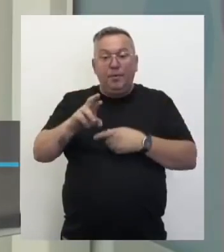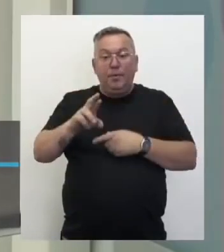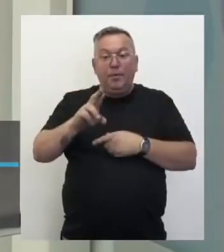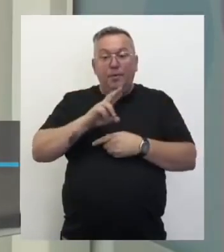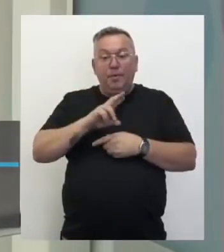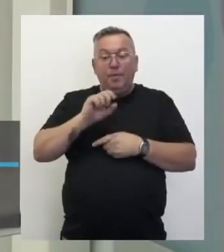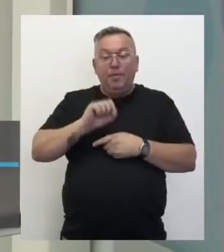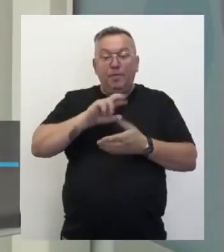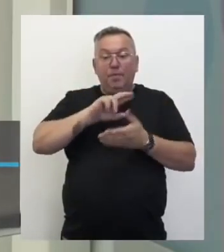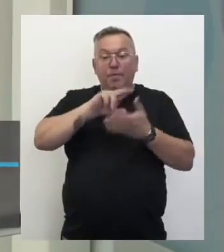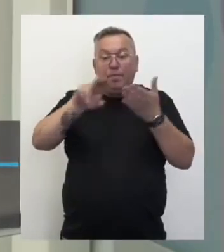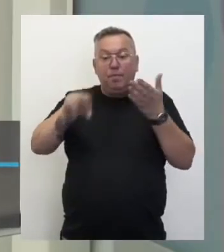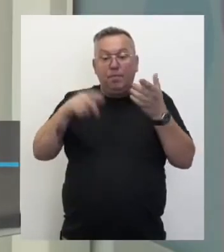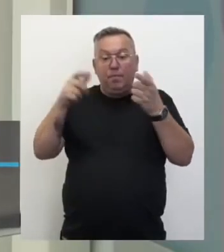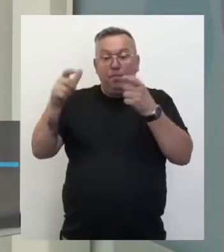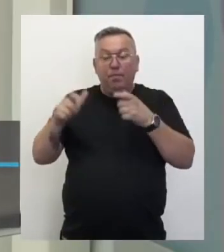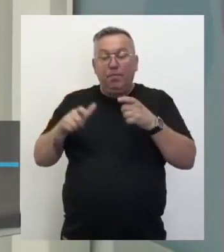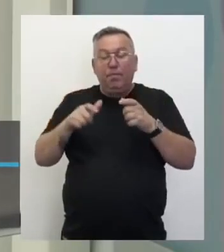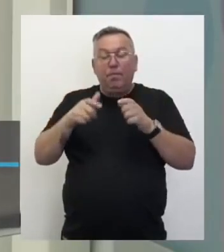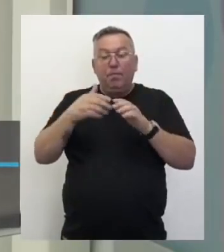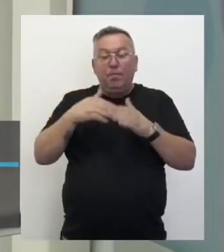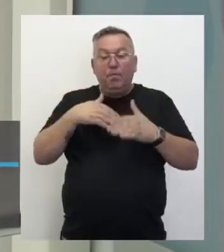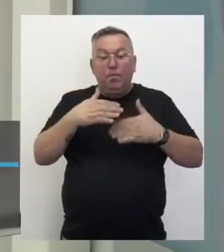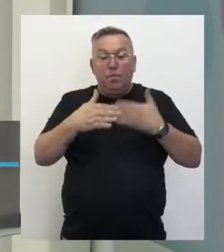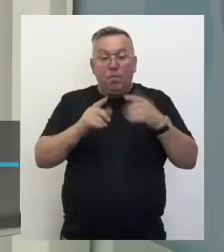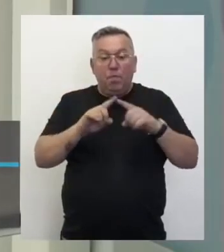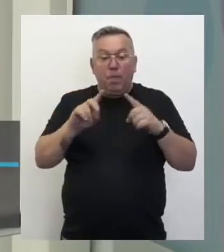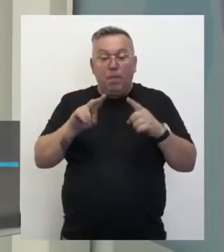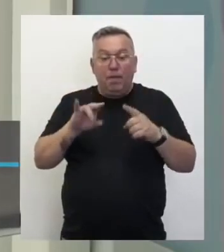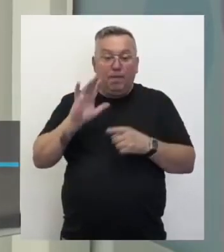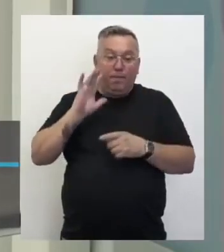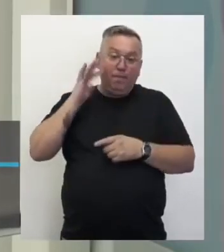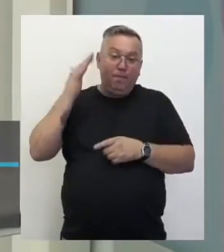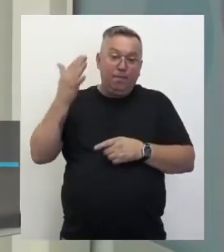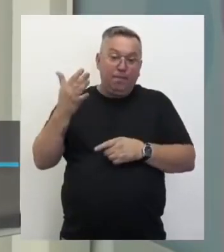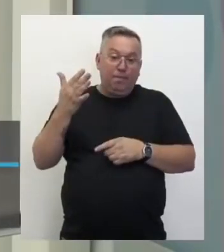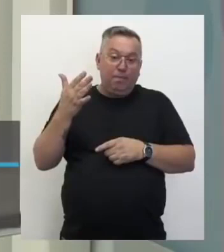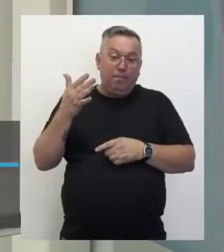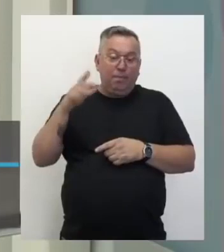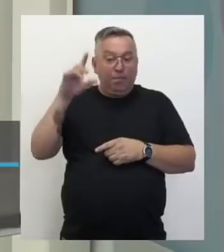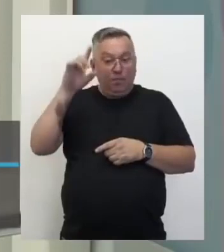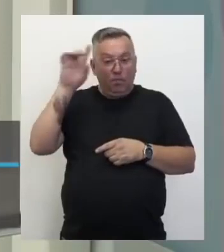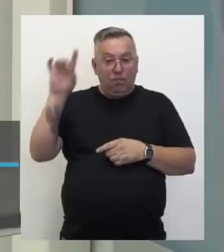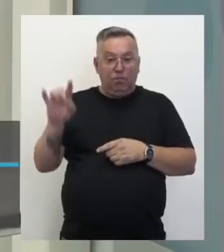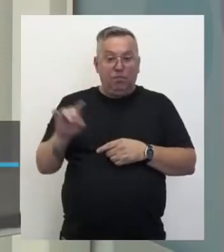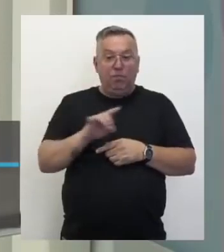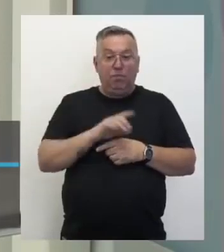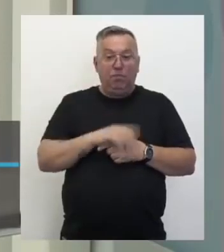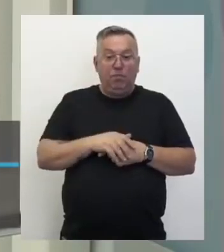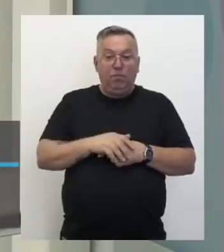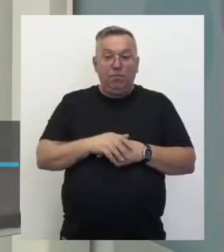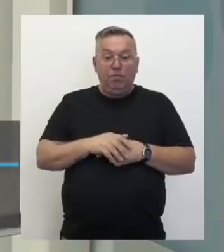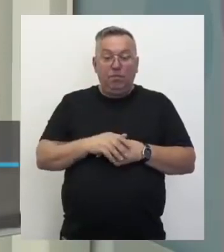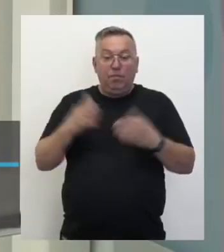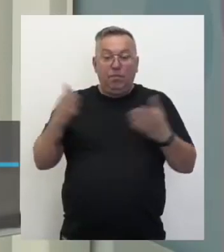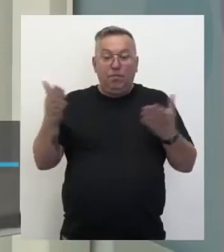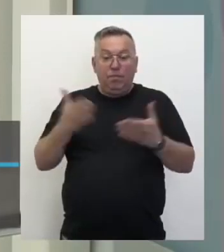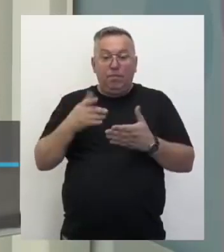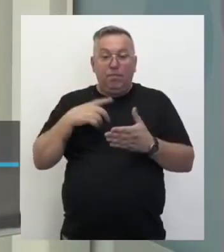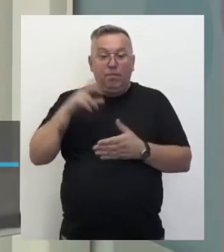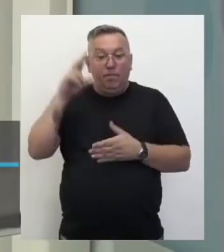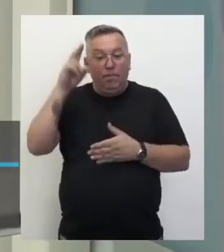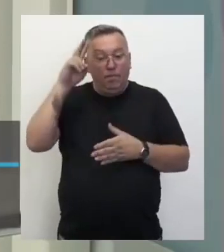aí de diversos outros processos que vão acontecer no cotidiano. Então, nessa retomada